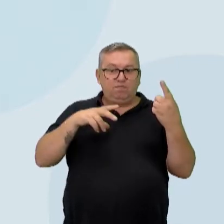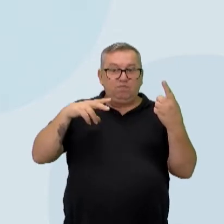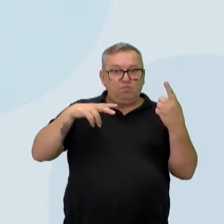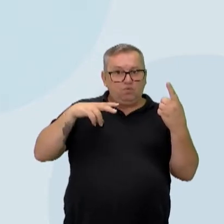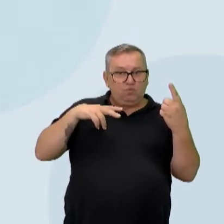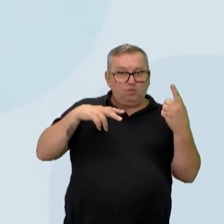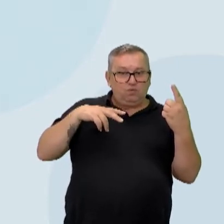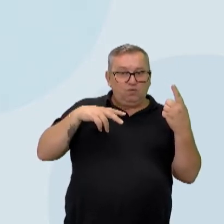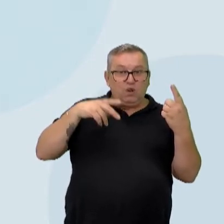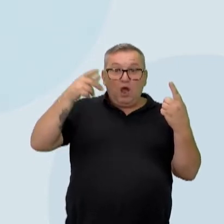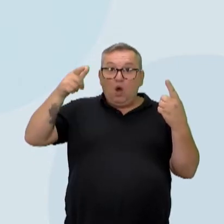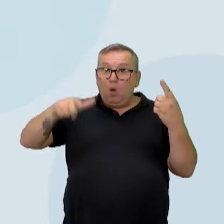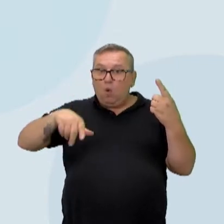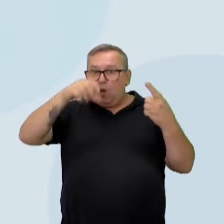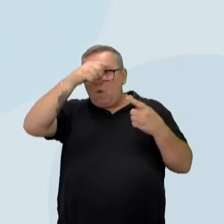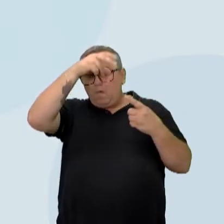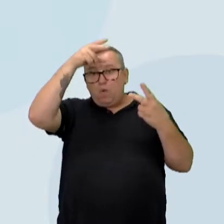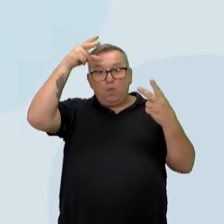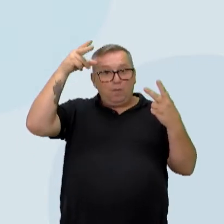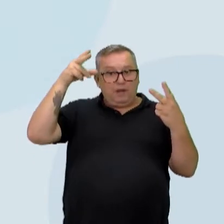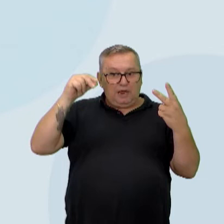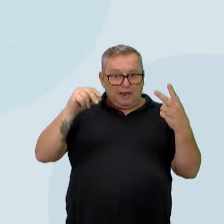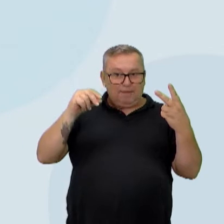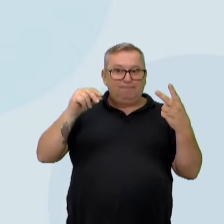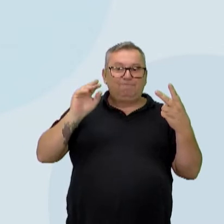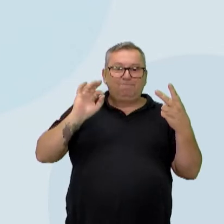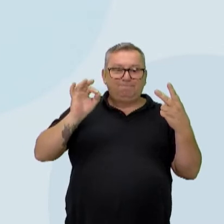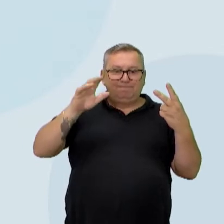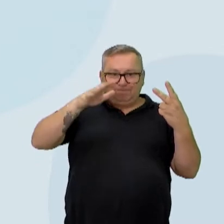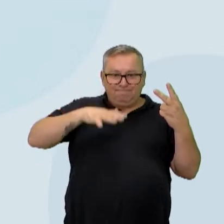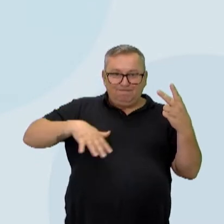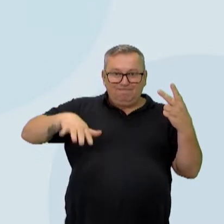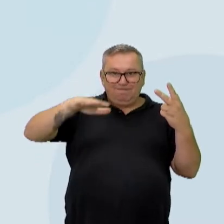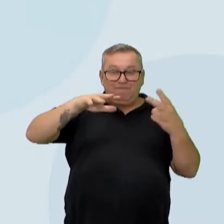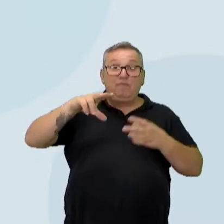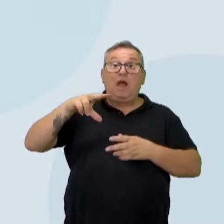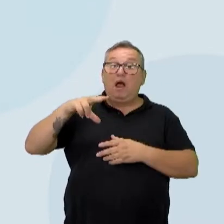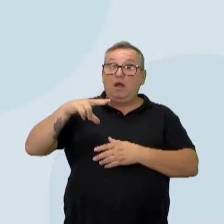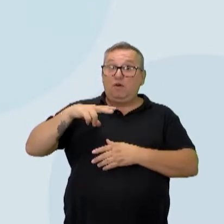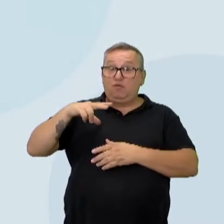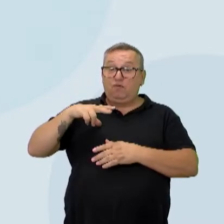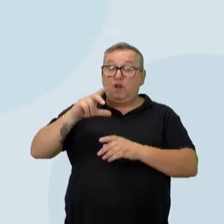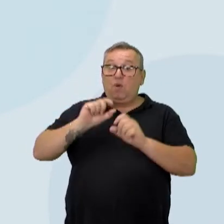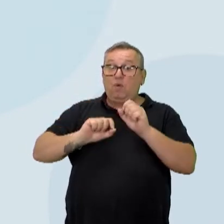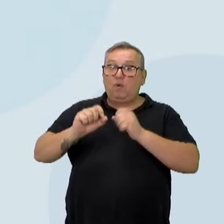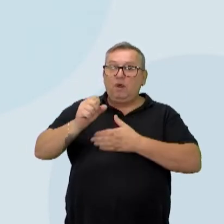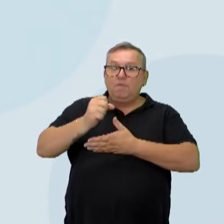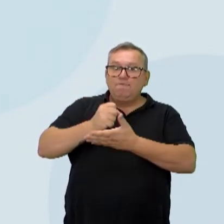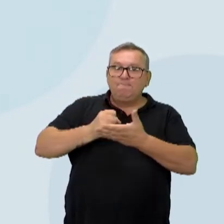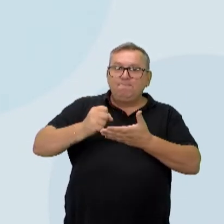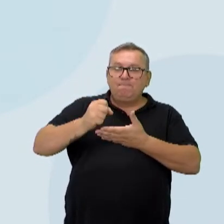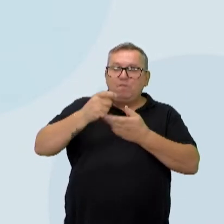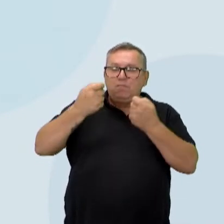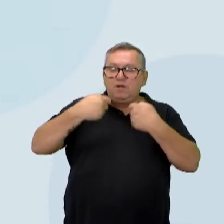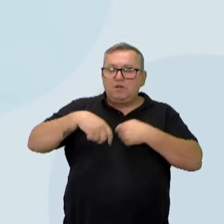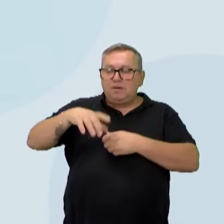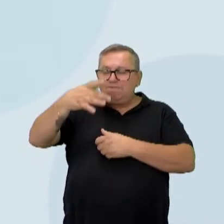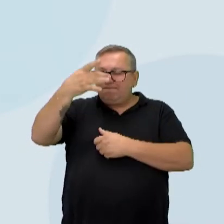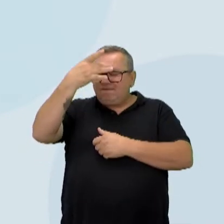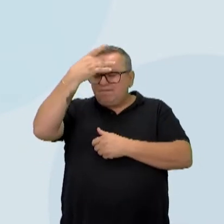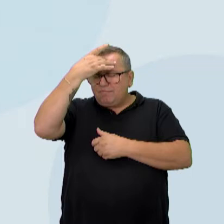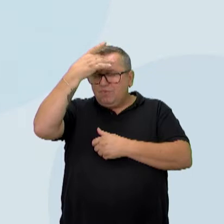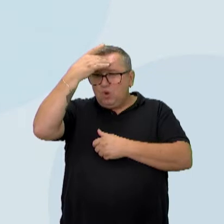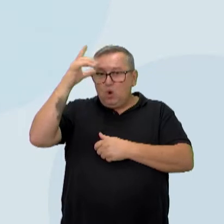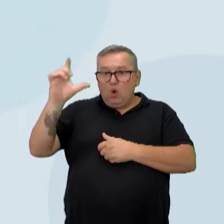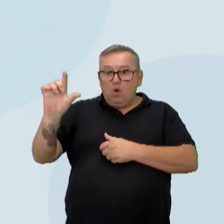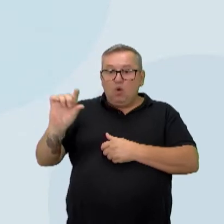individual, outra pública. A individual é baseada na conscientização de